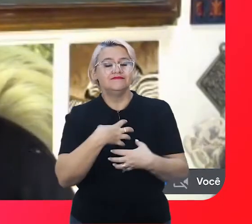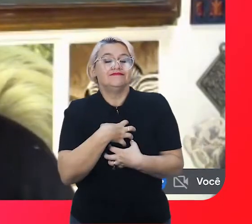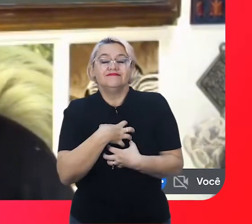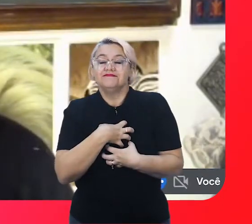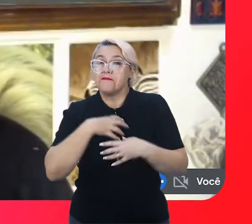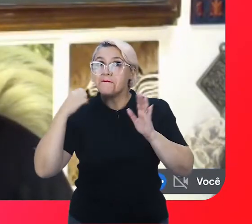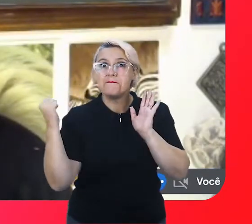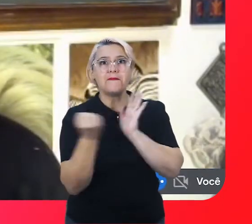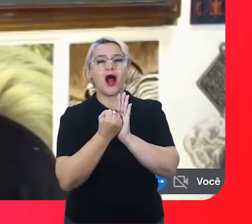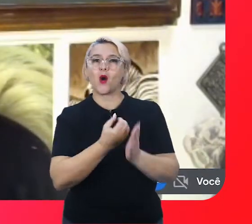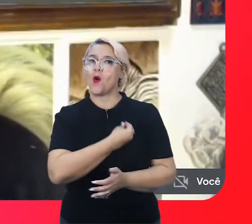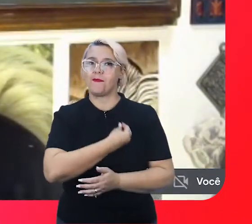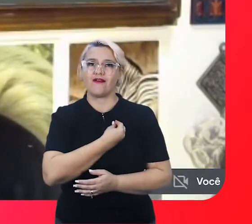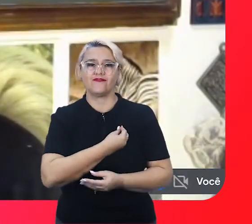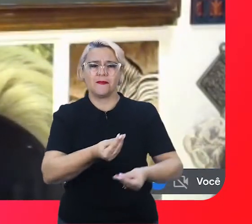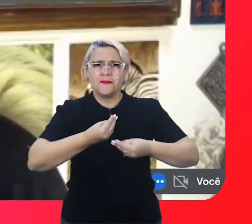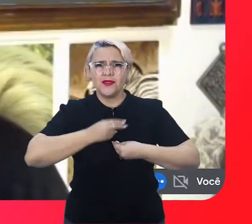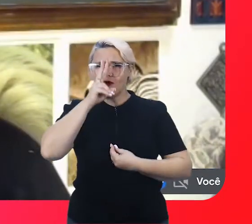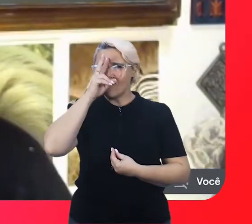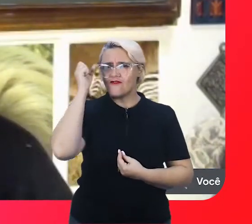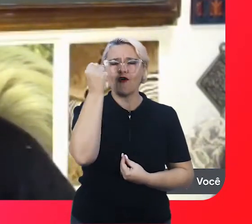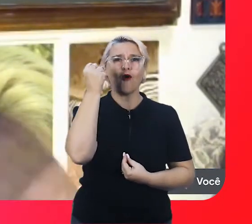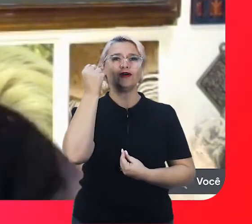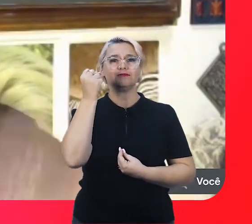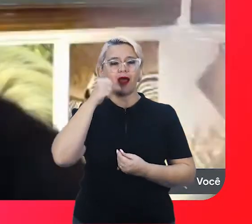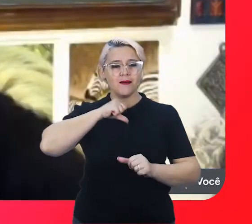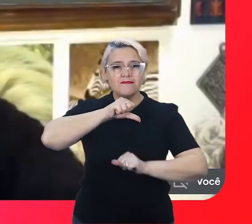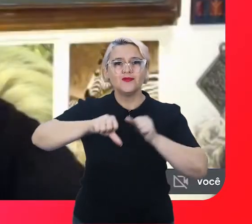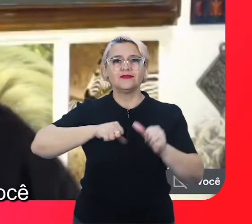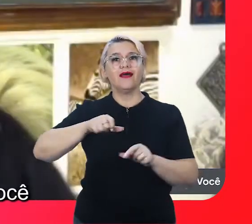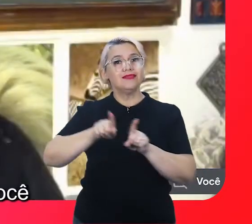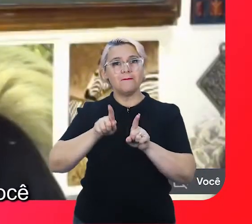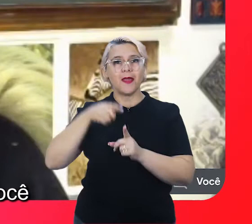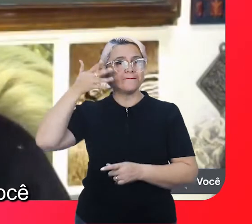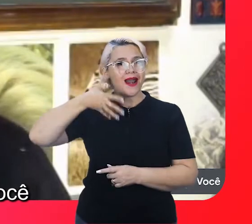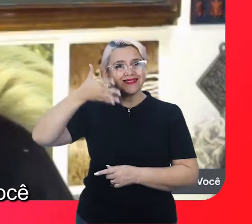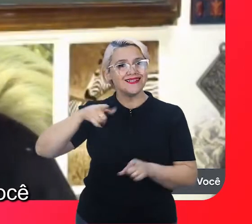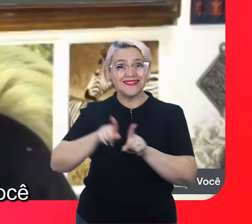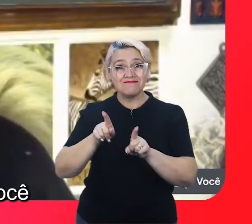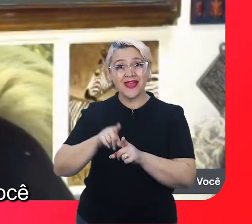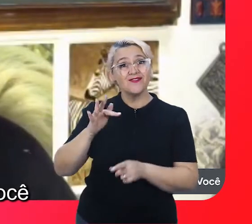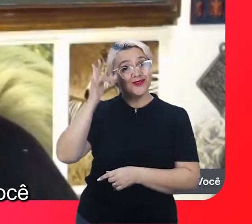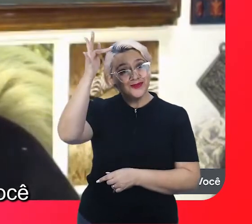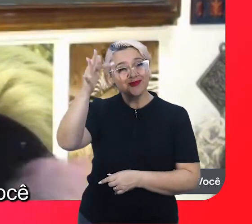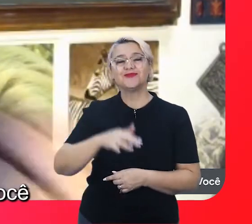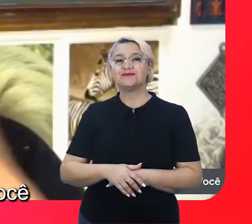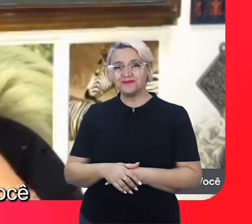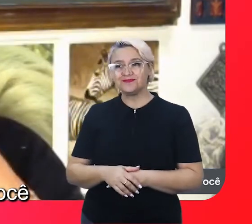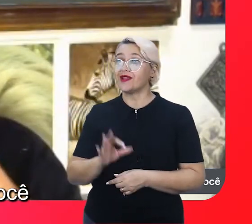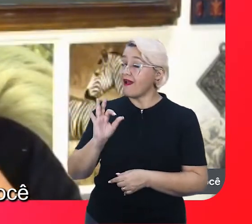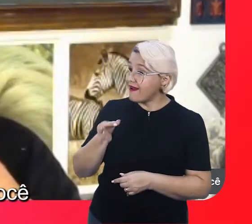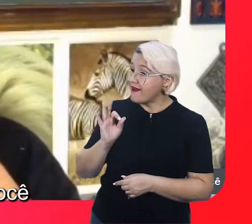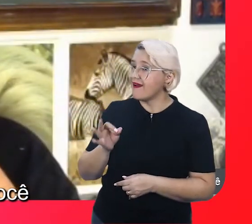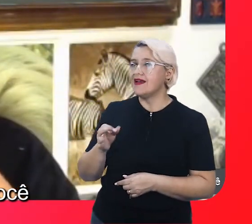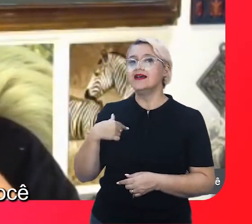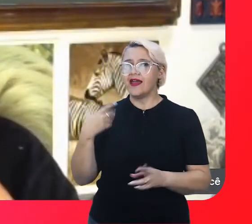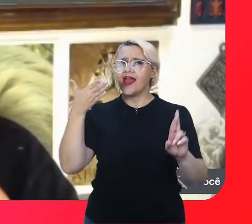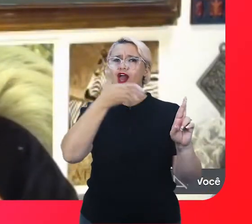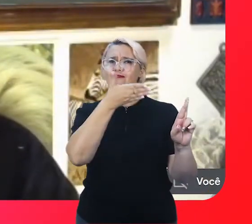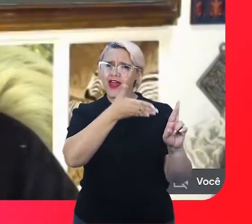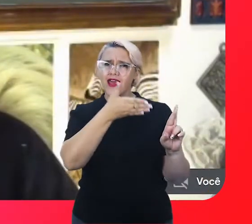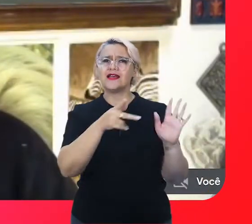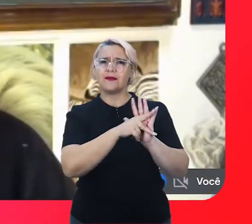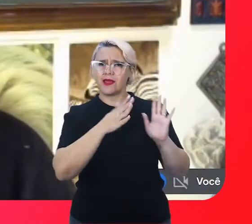me marcou muito, me deu muita força para me tornar também palestrante depois. Olha aí. Porque são referências de que